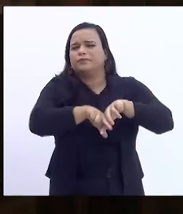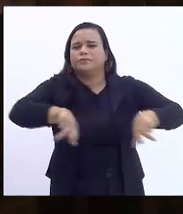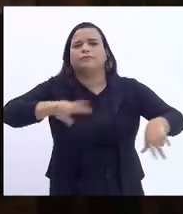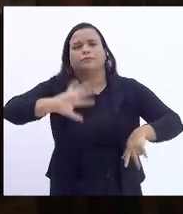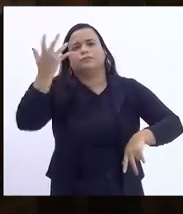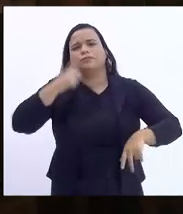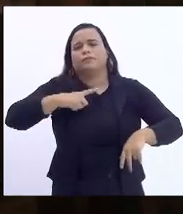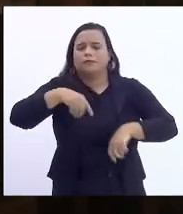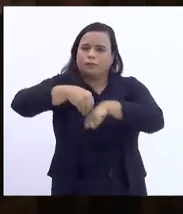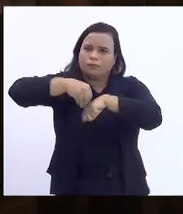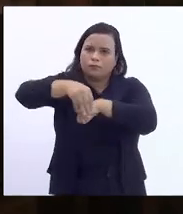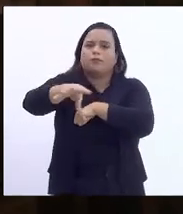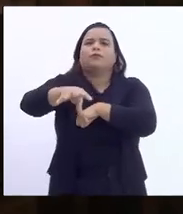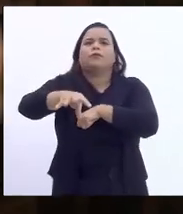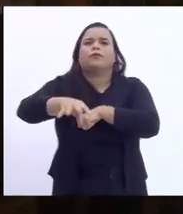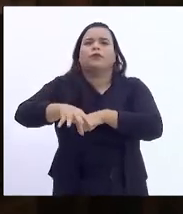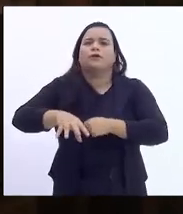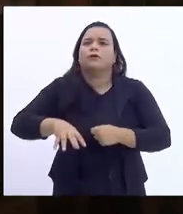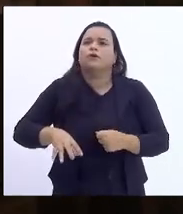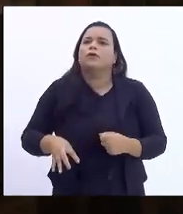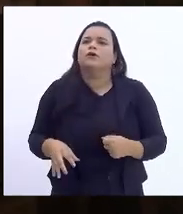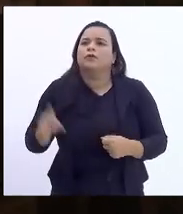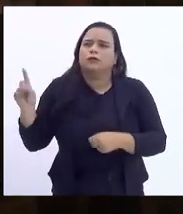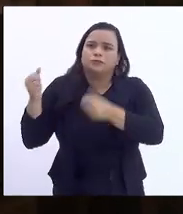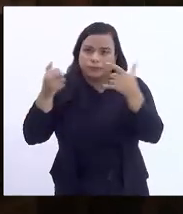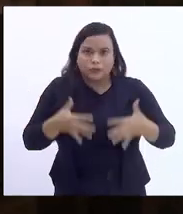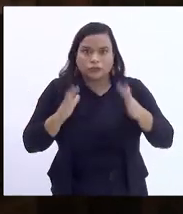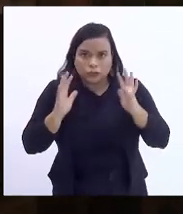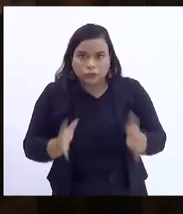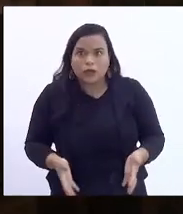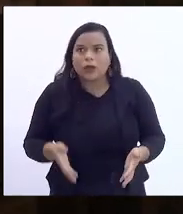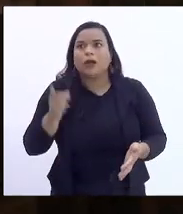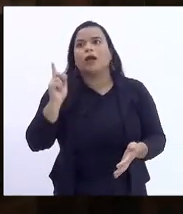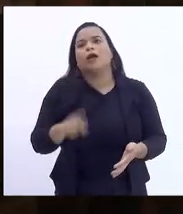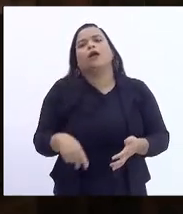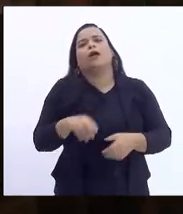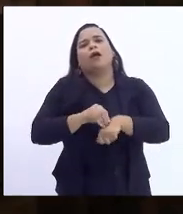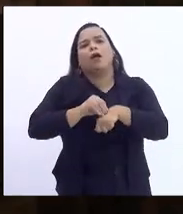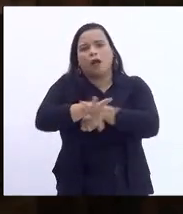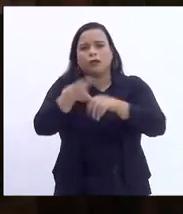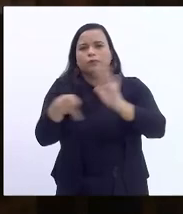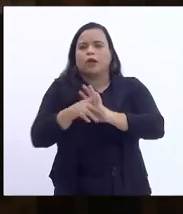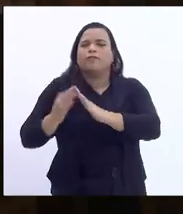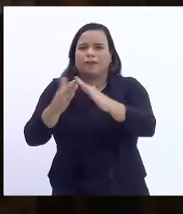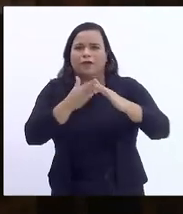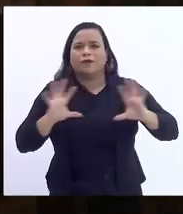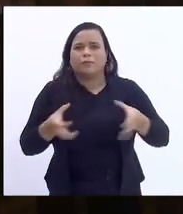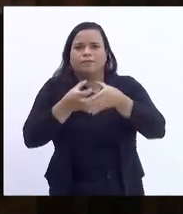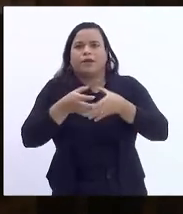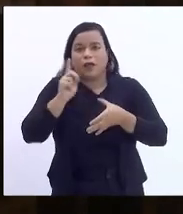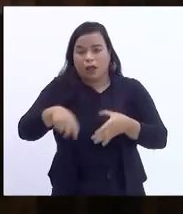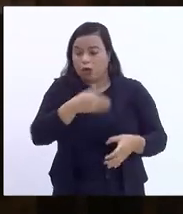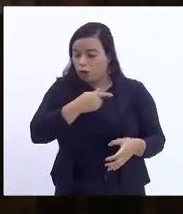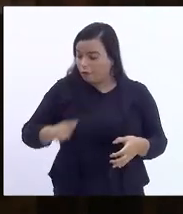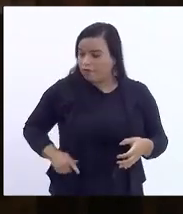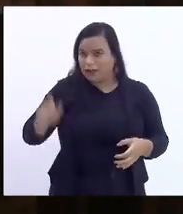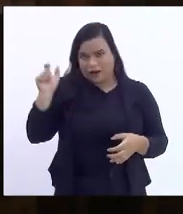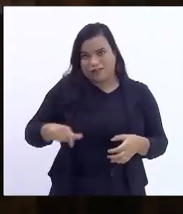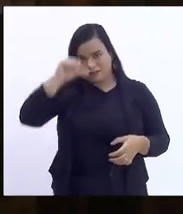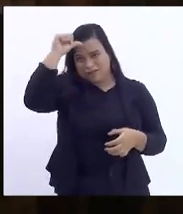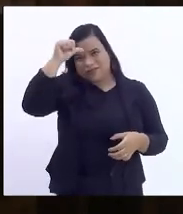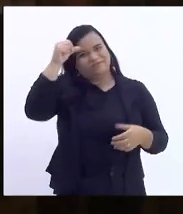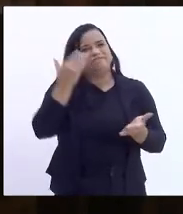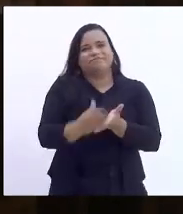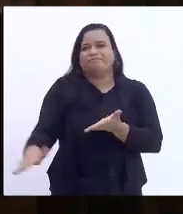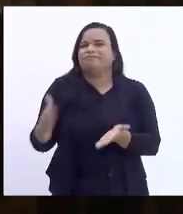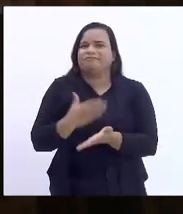Então recado aqui com o esquema já fez da sala as recado da federação de favelas é que este Governador Não serve temos que tirar esse